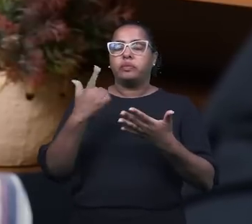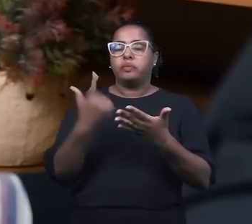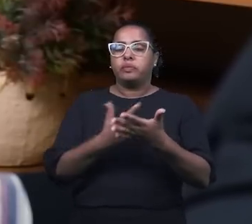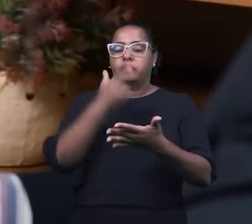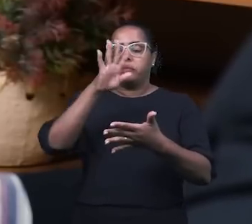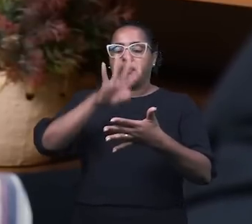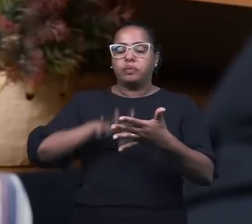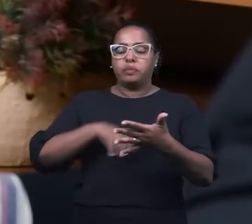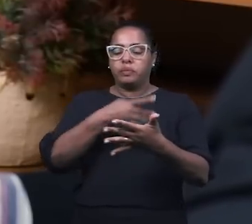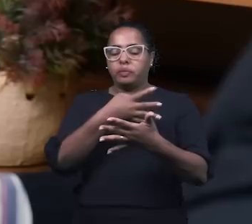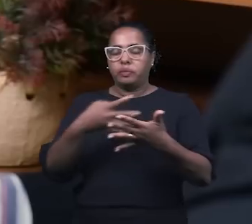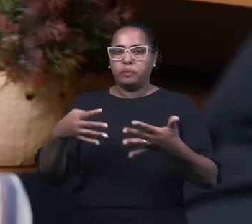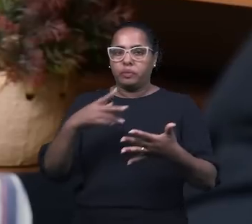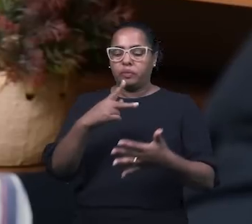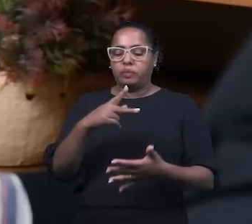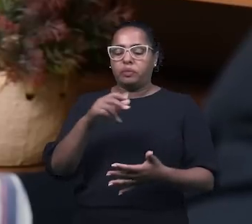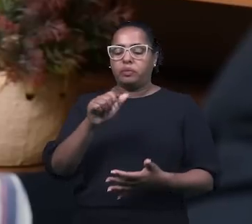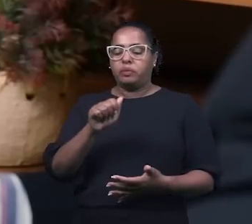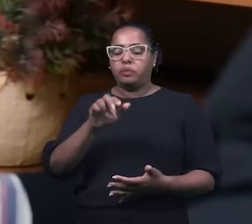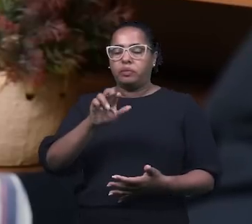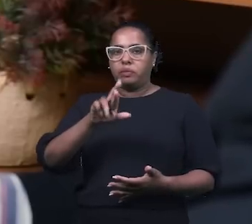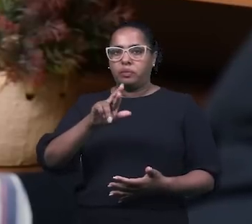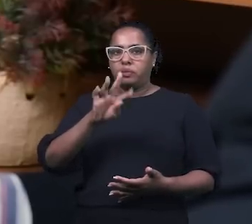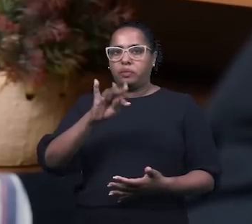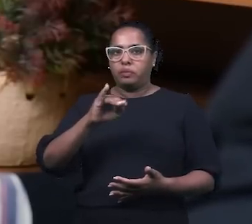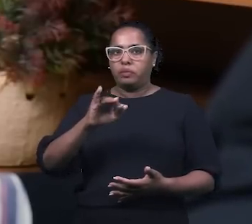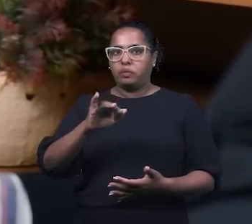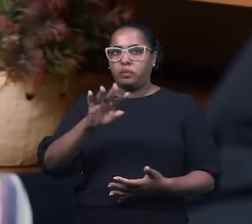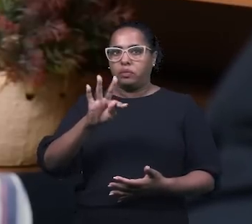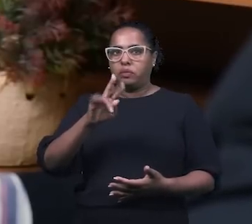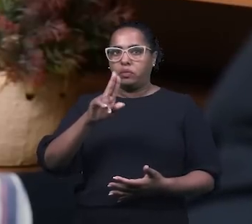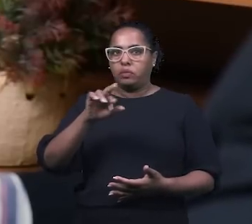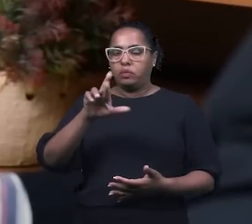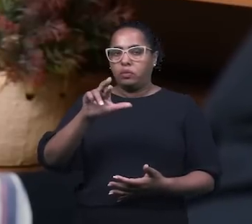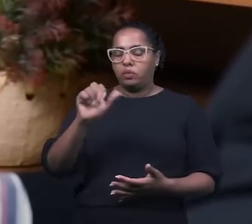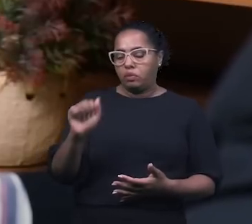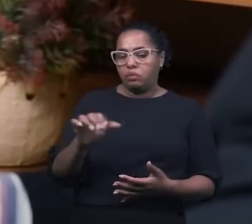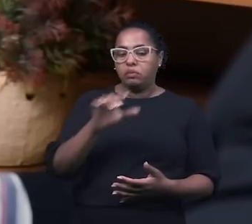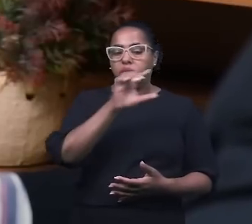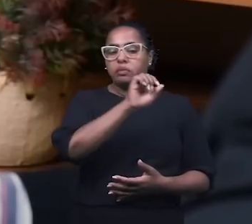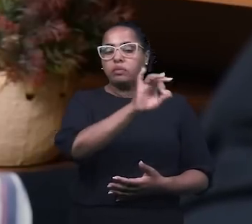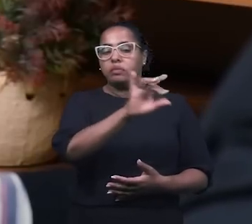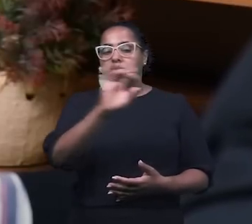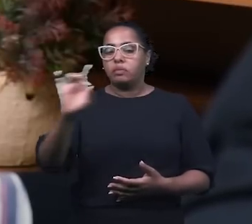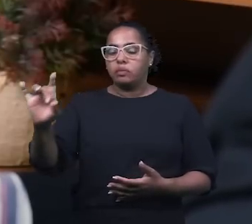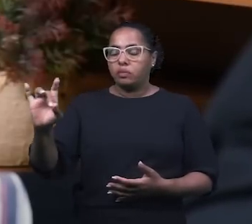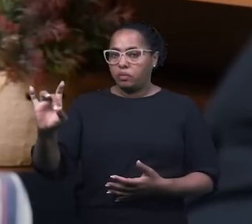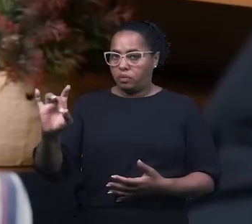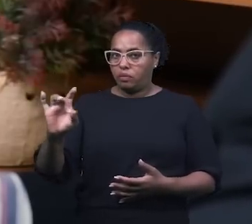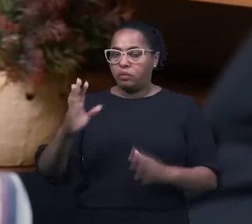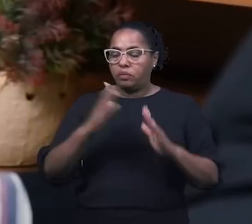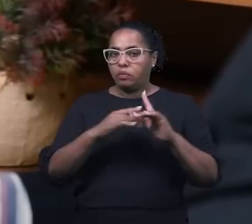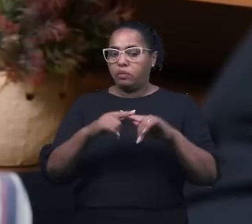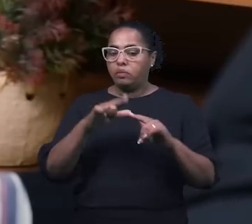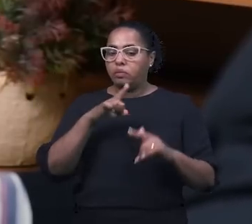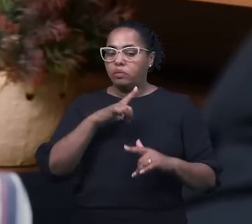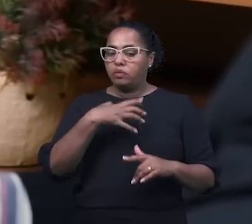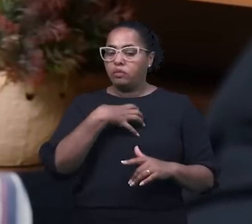dos hinos. Porque uma igreja canta um hino de um jeito, outra igreja canta de outro, e para que